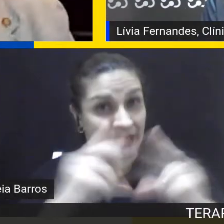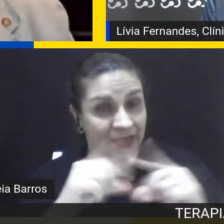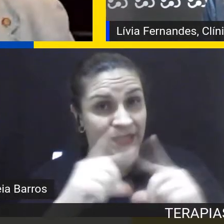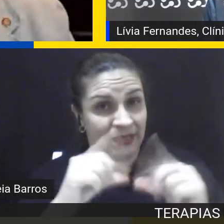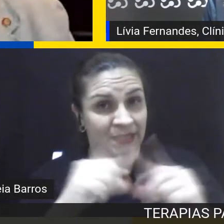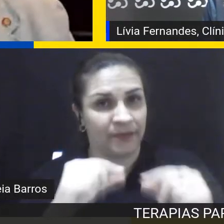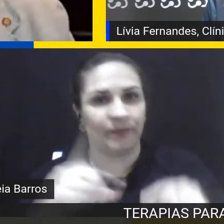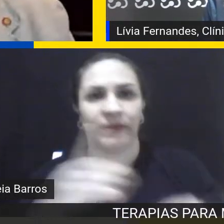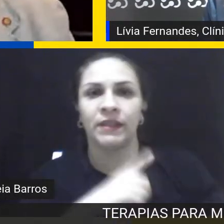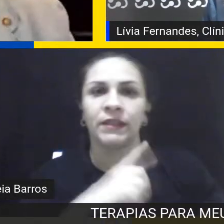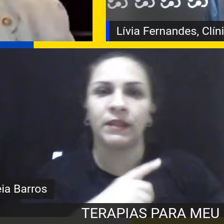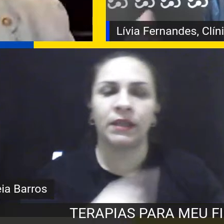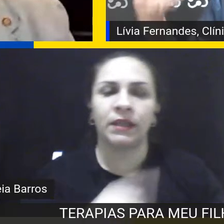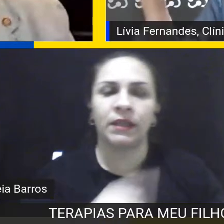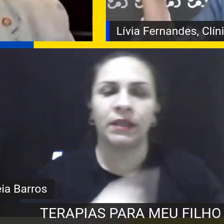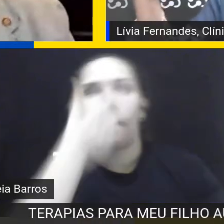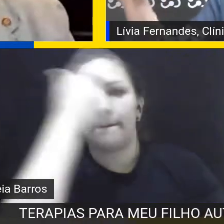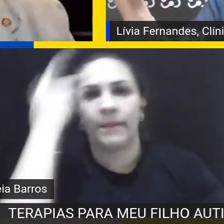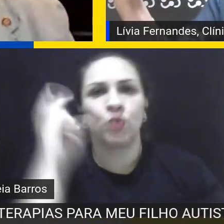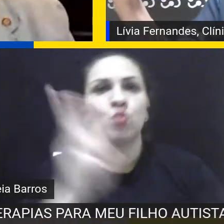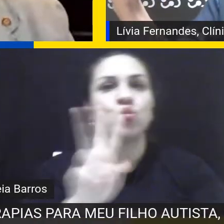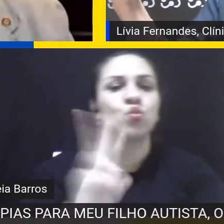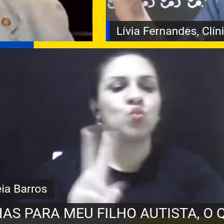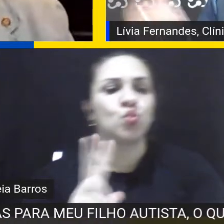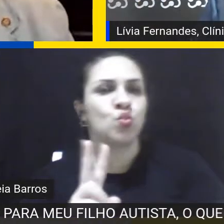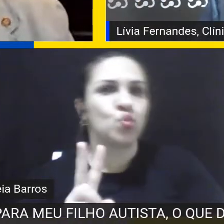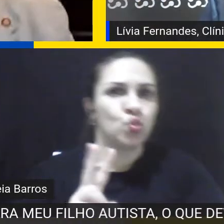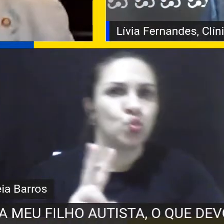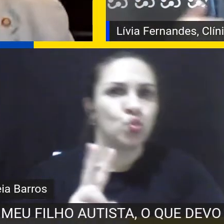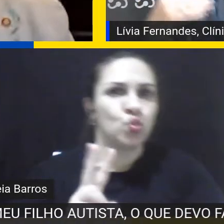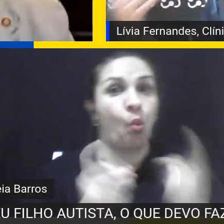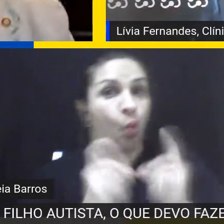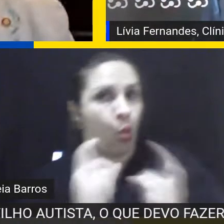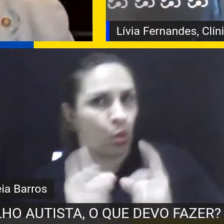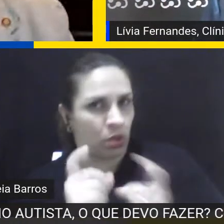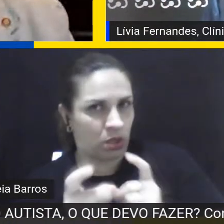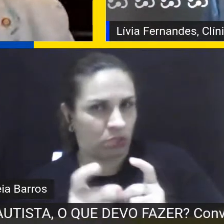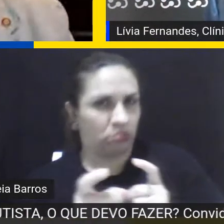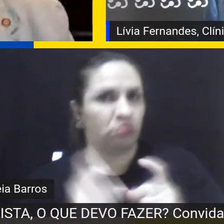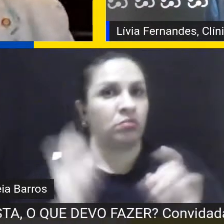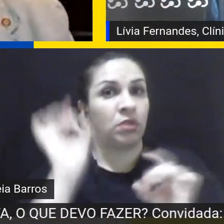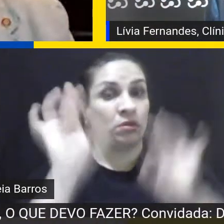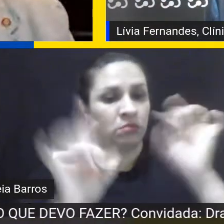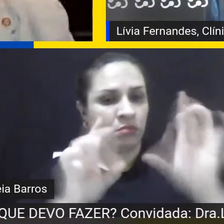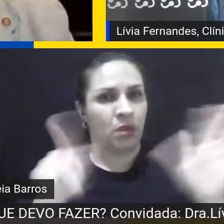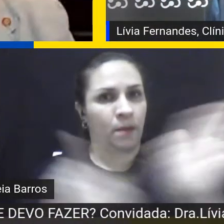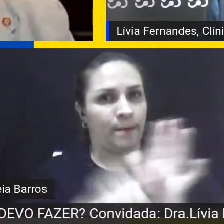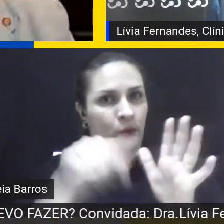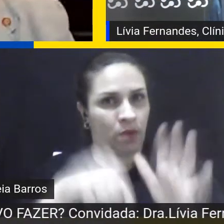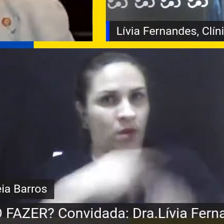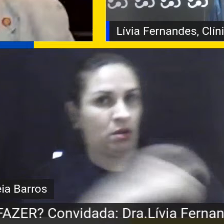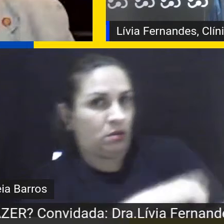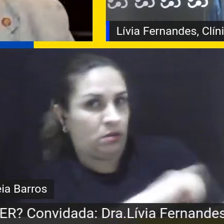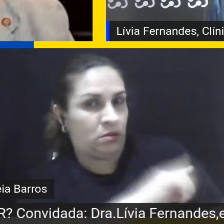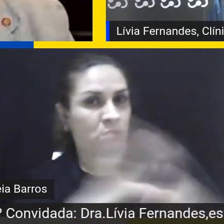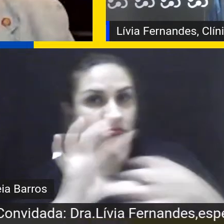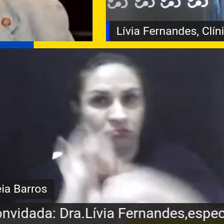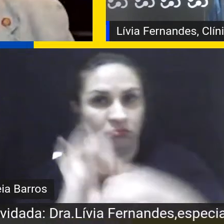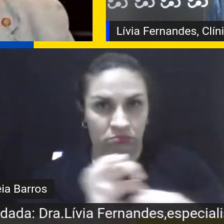nós temos os supervisores, que são os coordenadores, que eles são exclusivos da Clínica Interação, onde eles